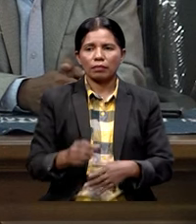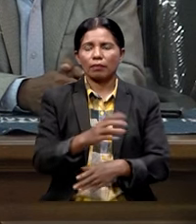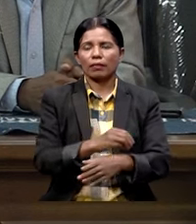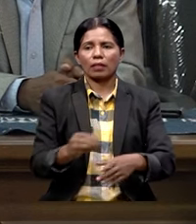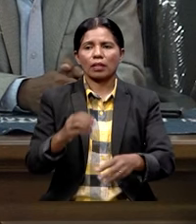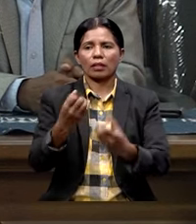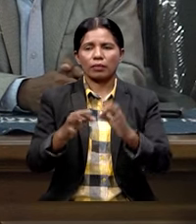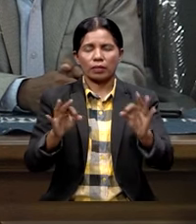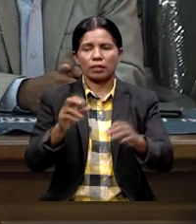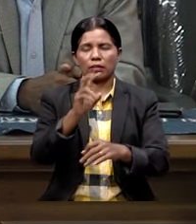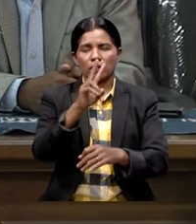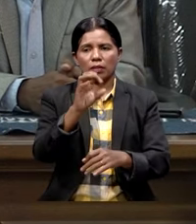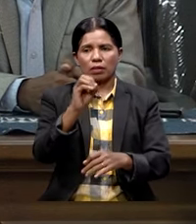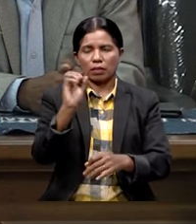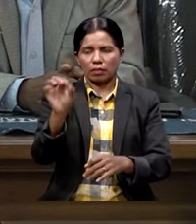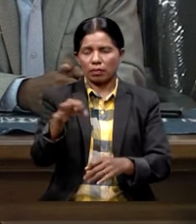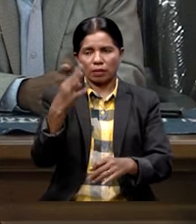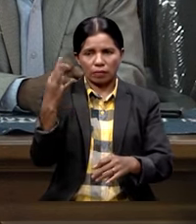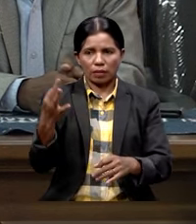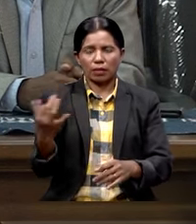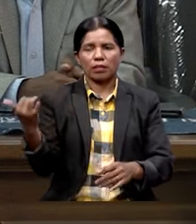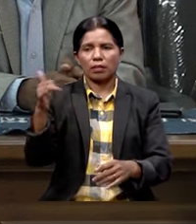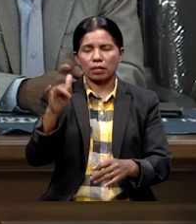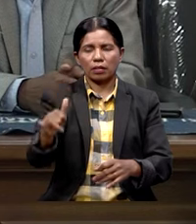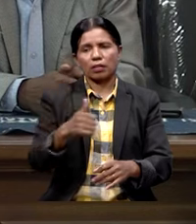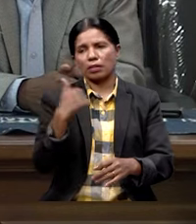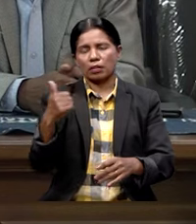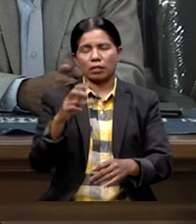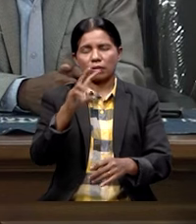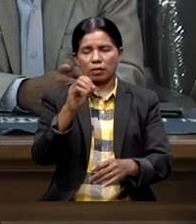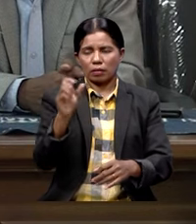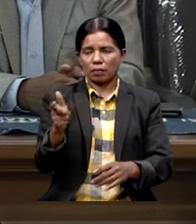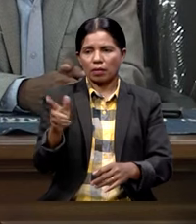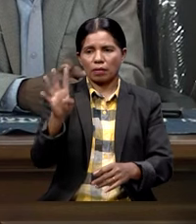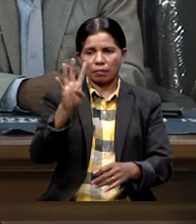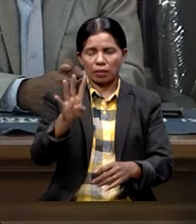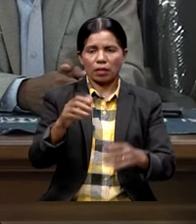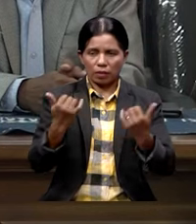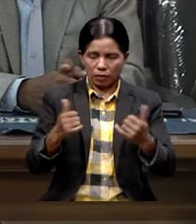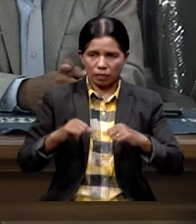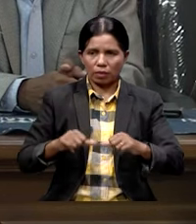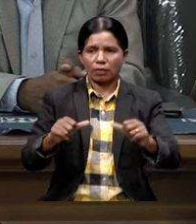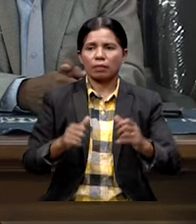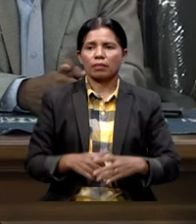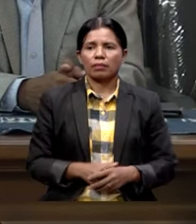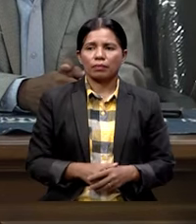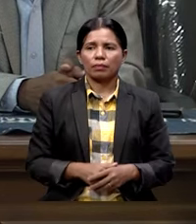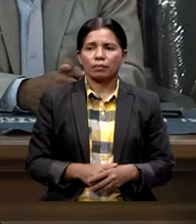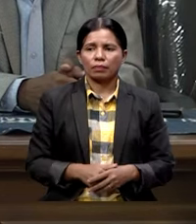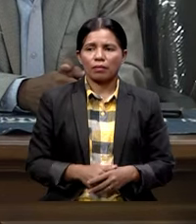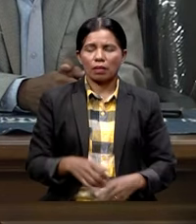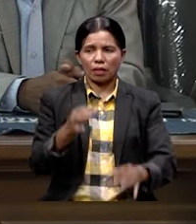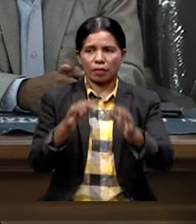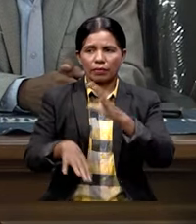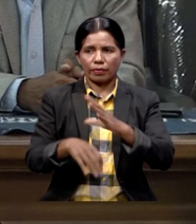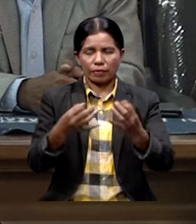significa rotia 2019. Depois selo, clolo só dia 2024, neve agora lá, ela, né? Então, quando o livro